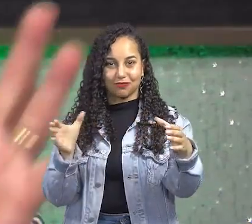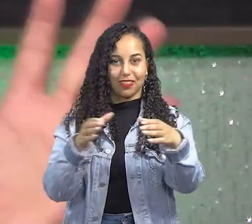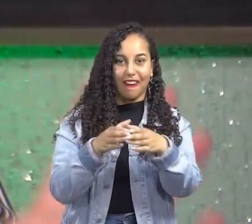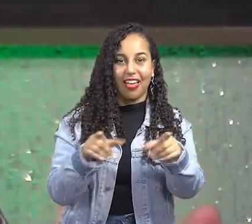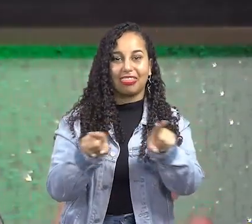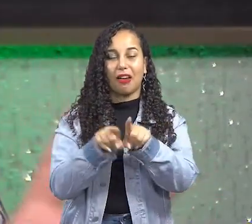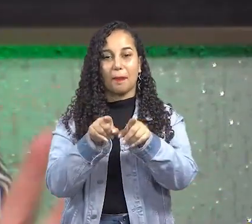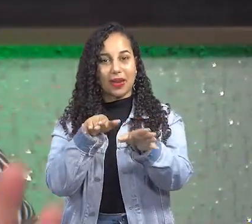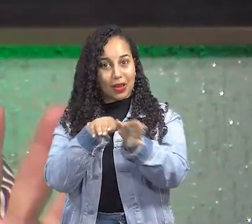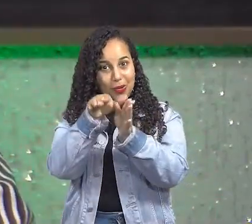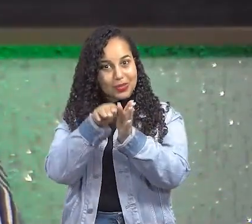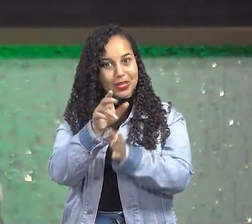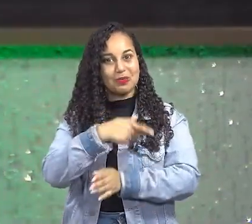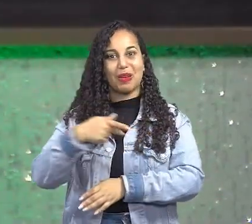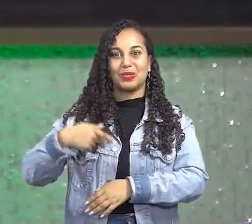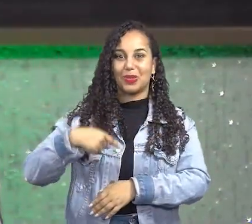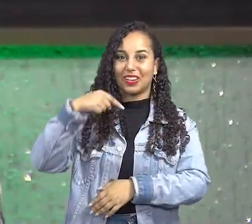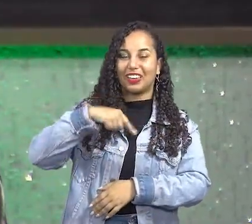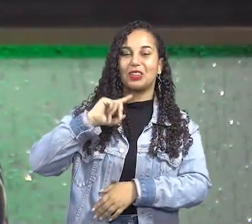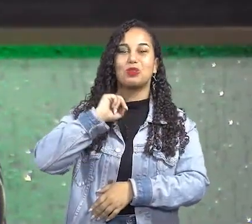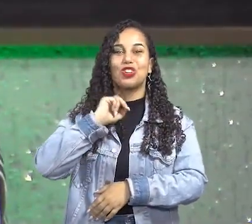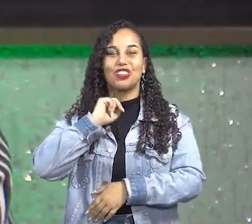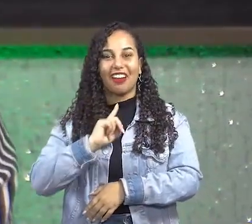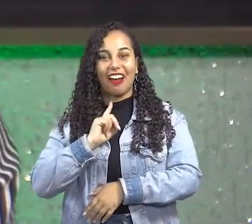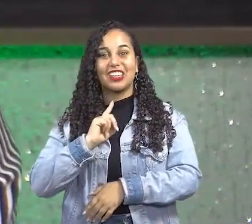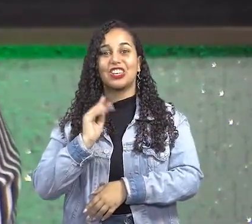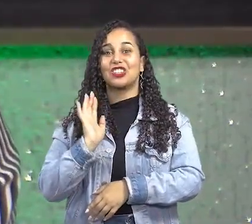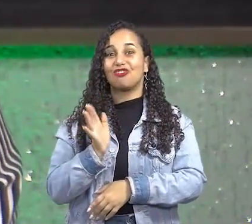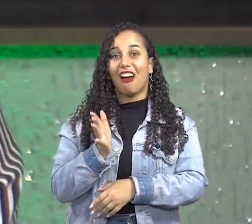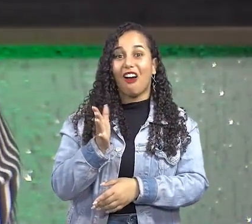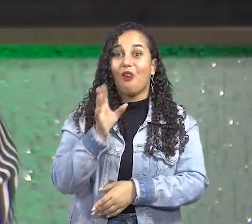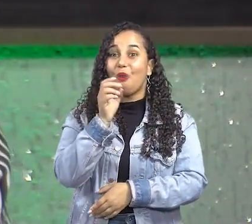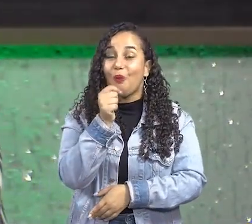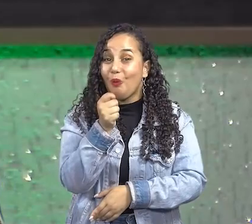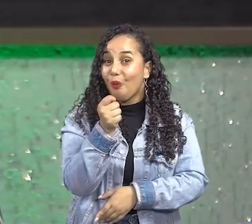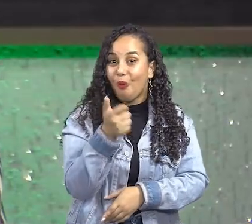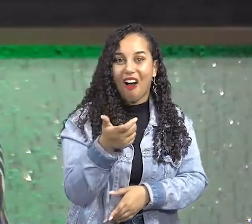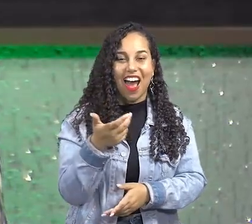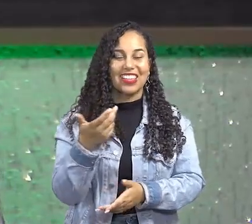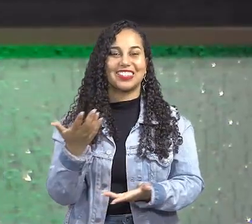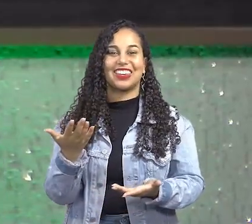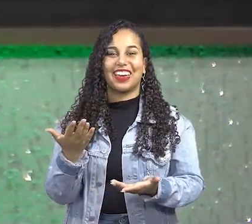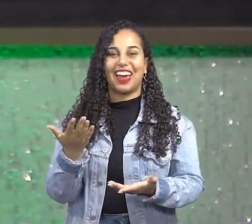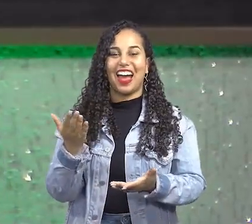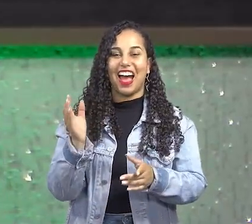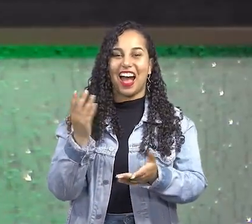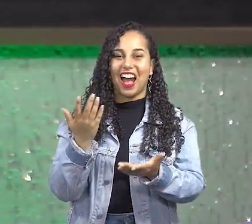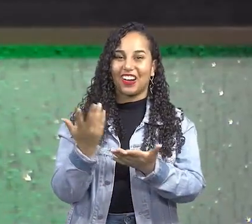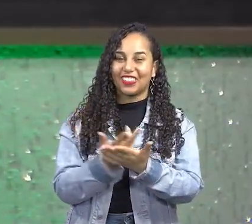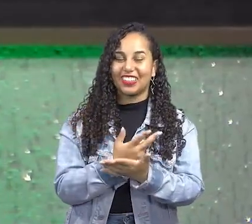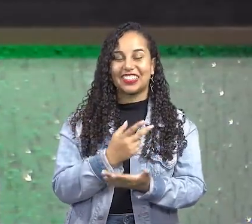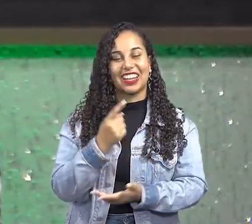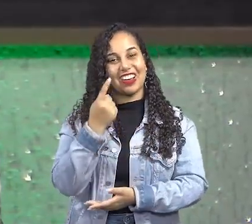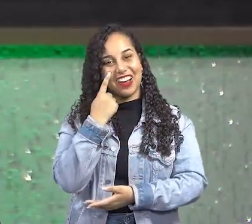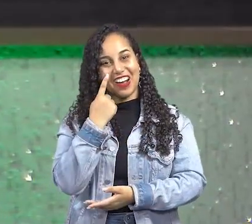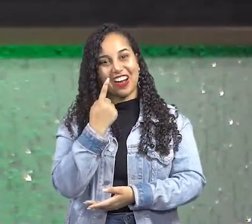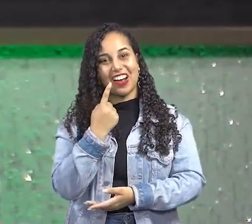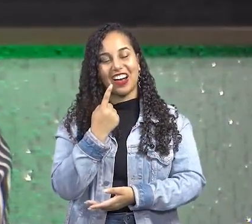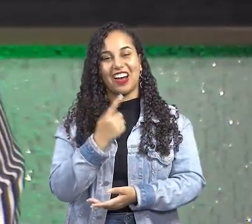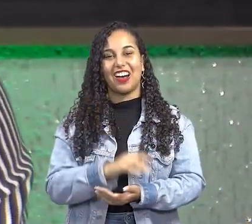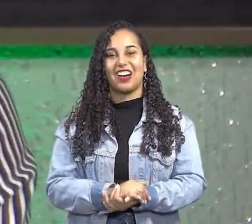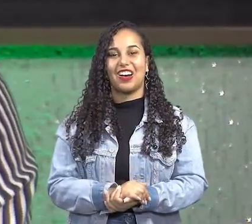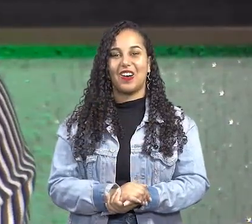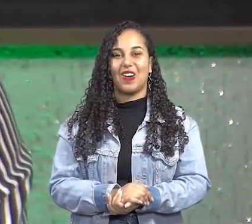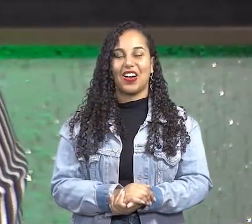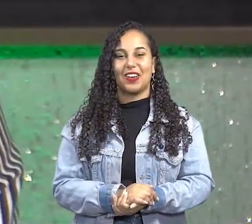não tem como ficar fora, já é agora nesta semana, né? Já é agora, amanhã, o Motojet. Você não